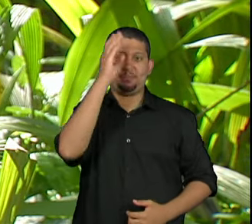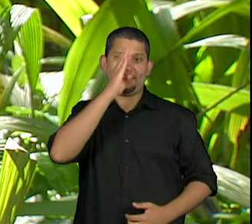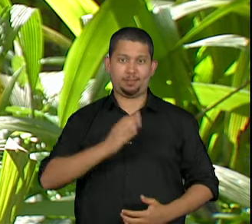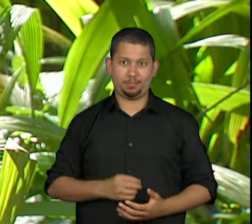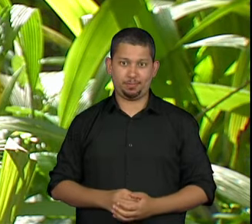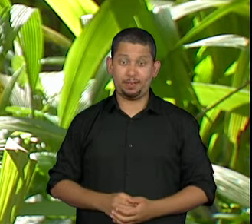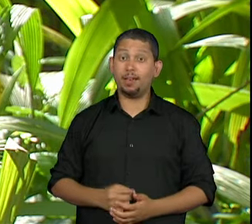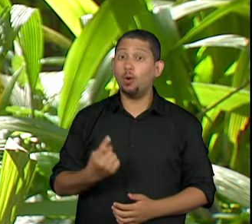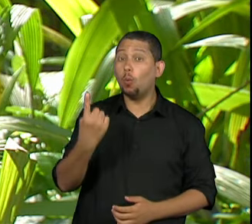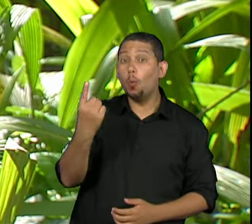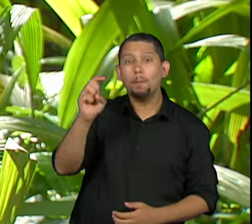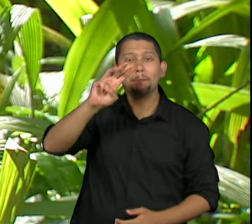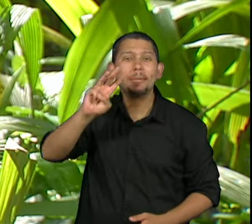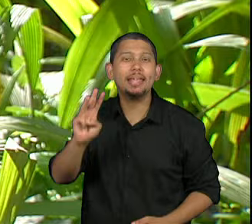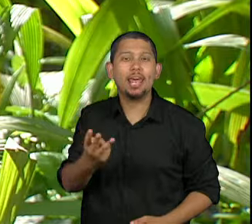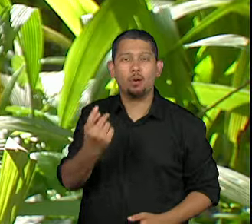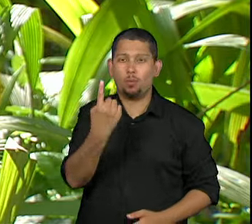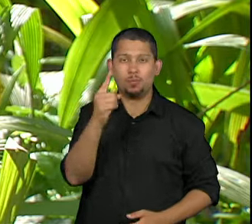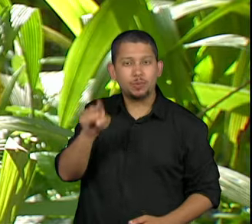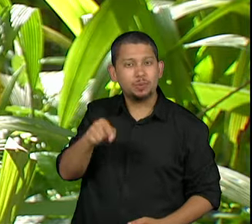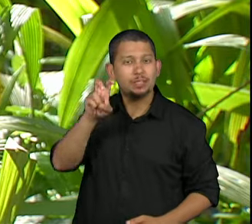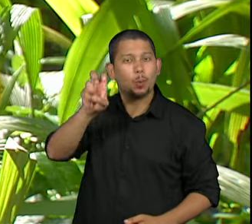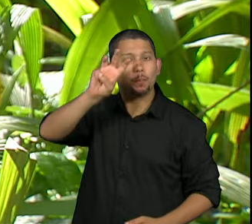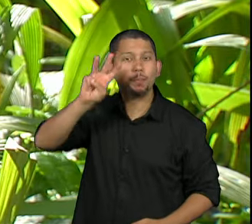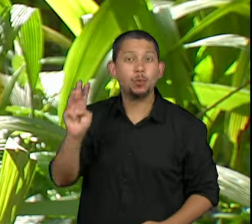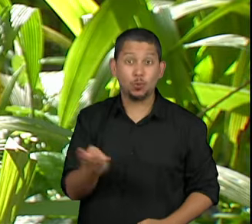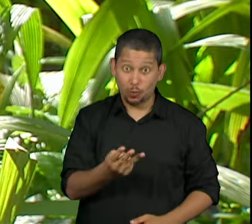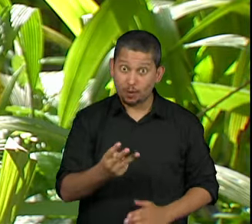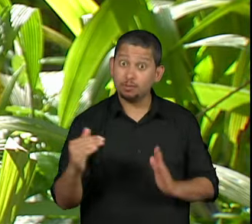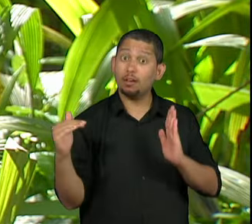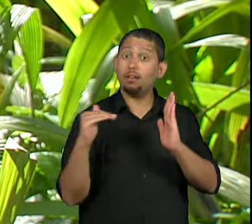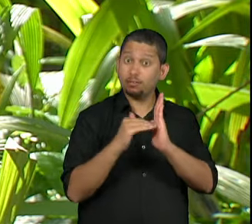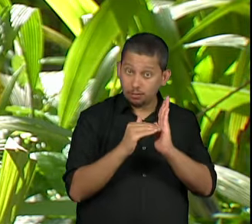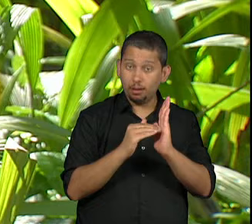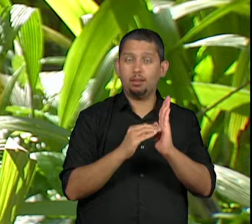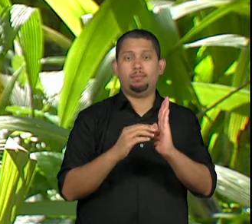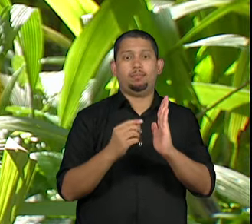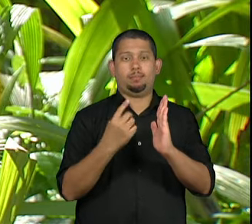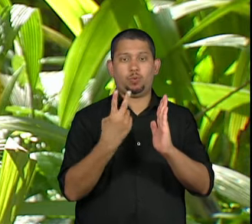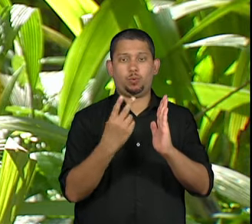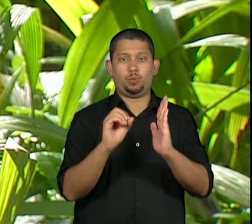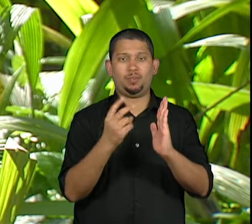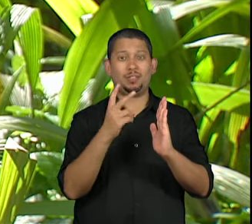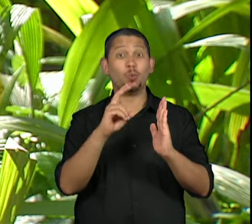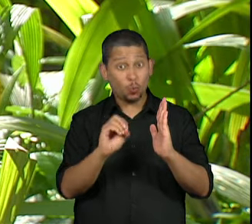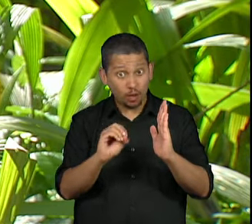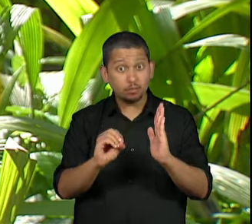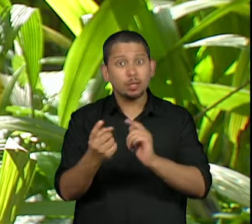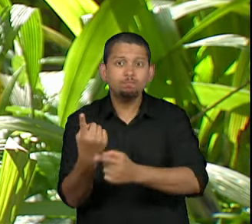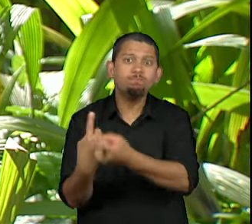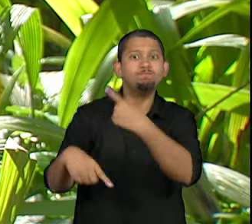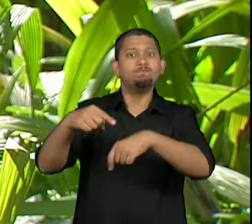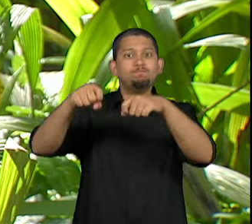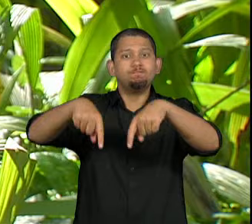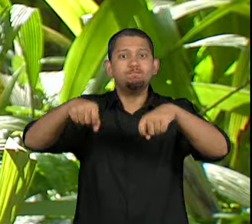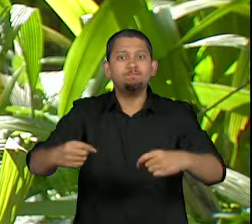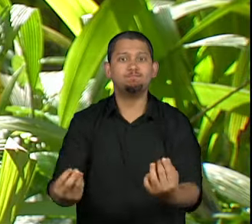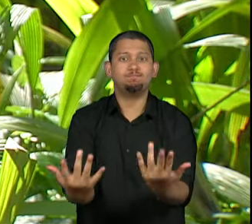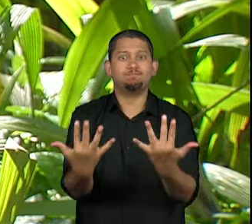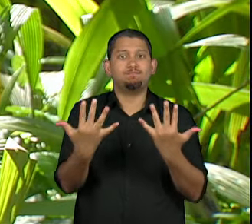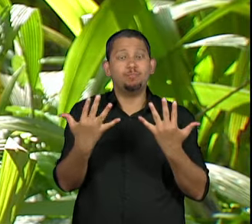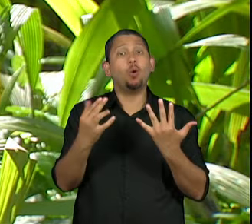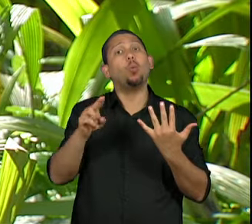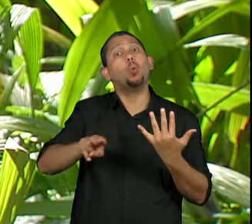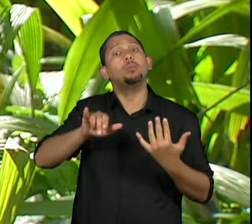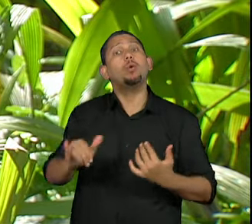de hectares de vegetação nativa até 2050, com recursos do primeiro ICMS ambiental do